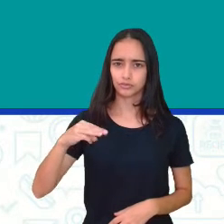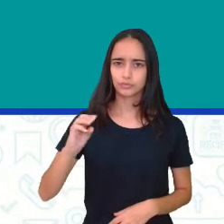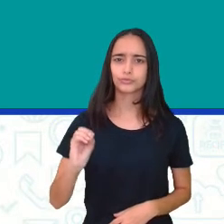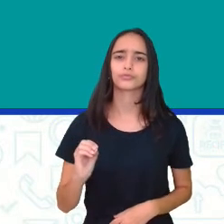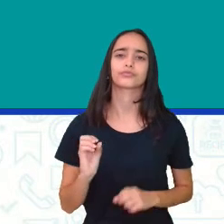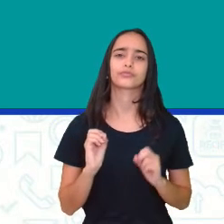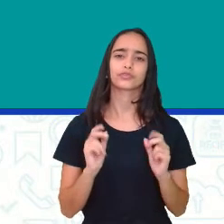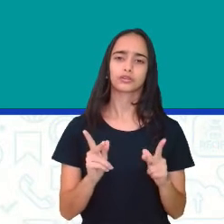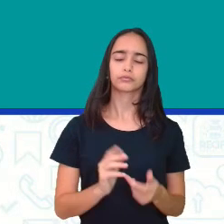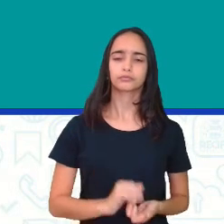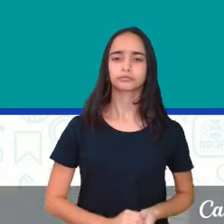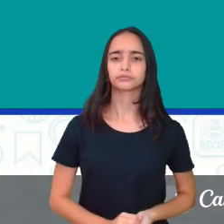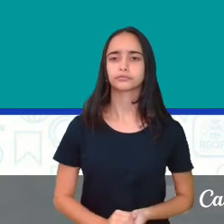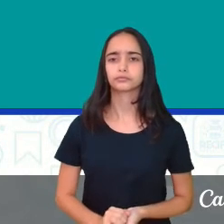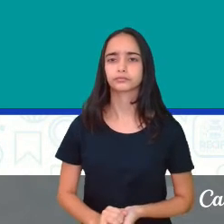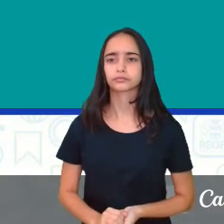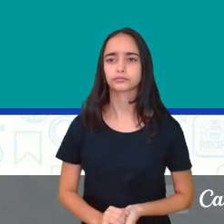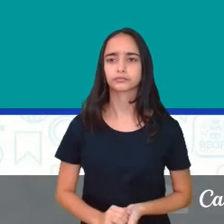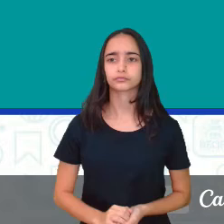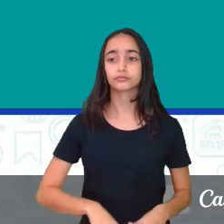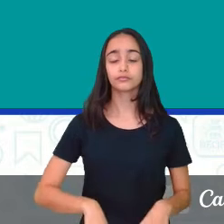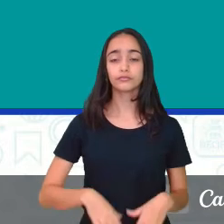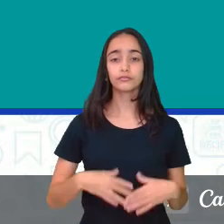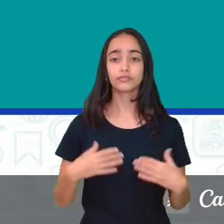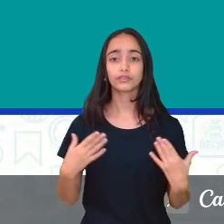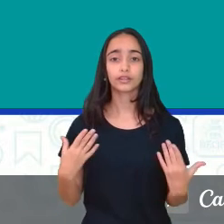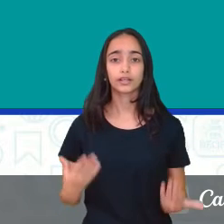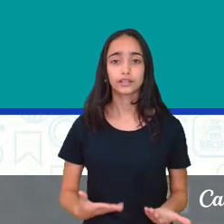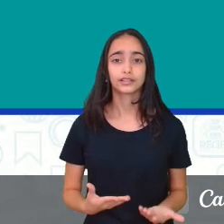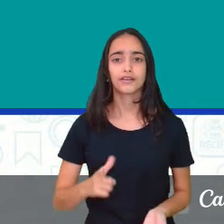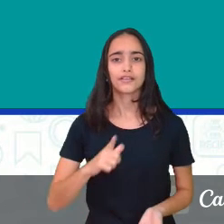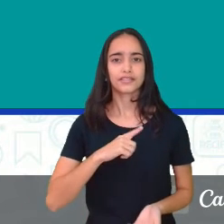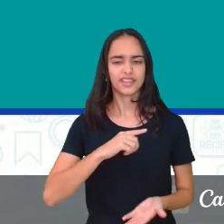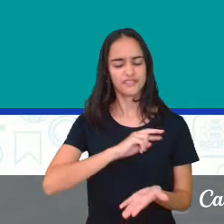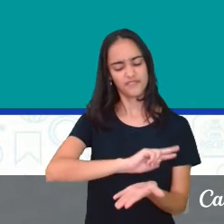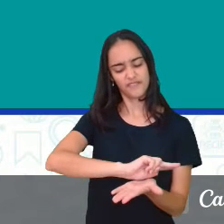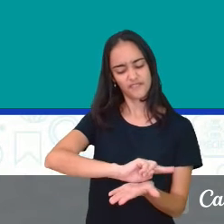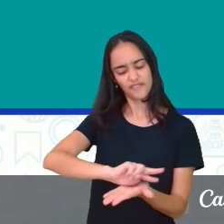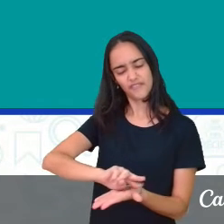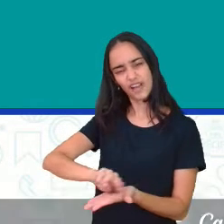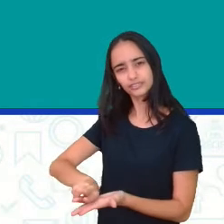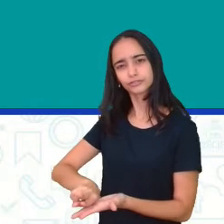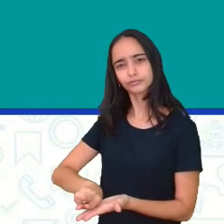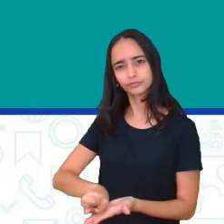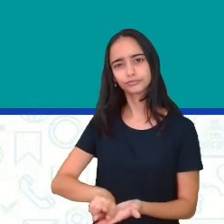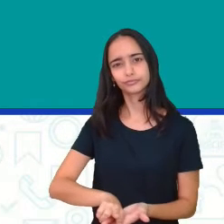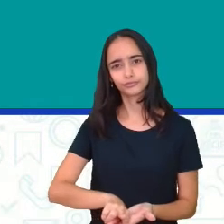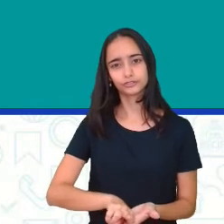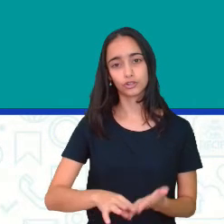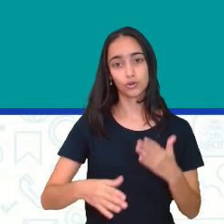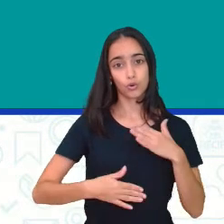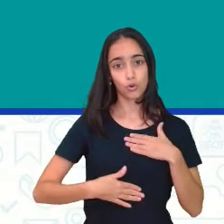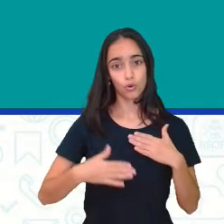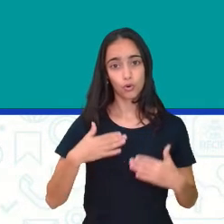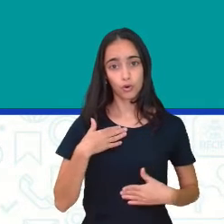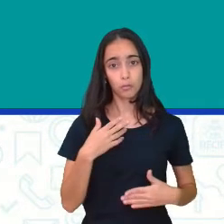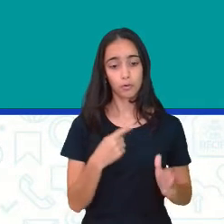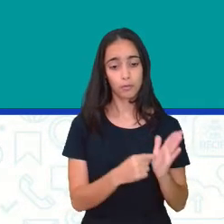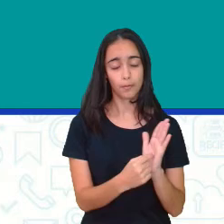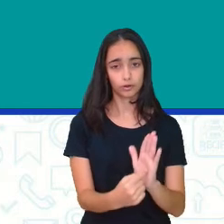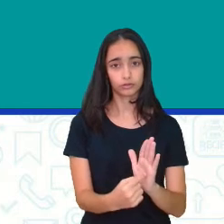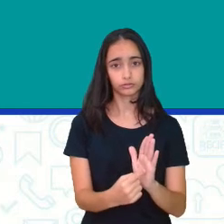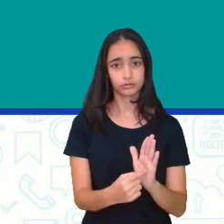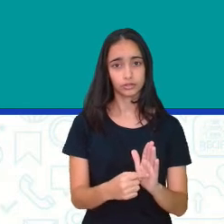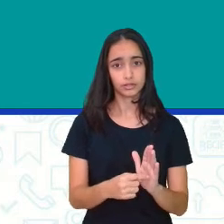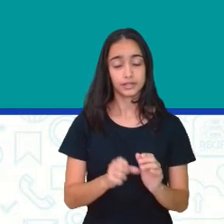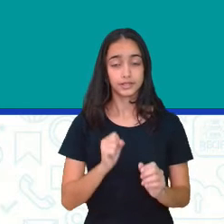dando. Então, existem diversos tipos de estímulos, né? Aqui o corpo é exposto. Quanto